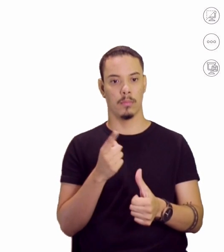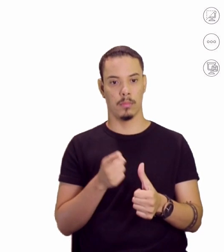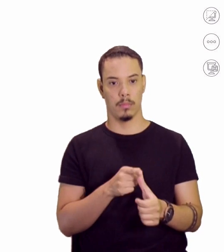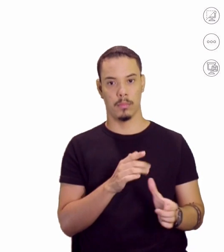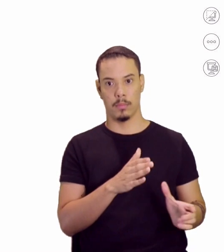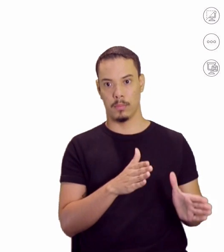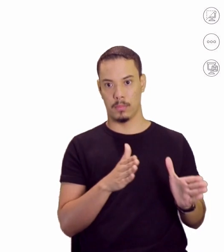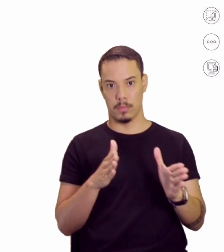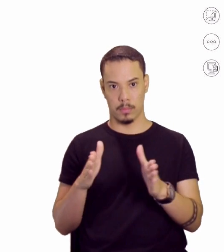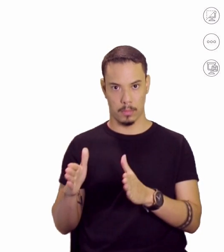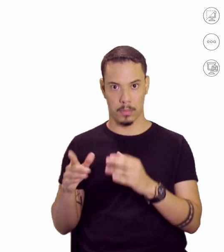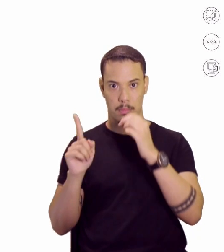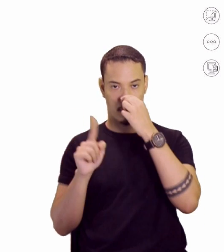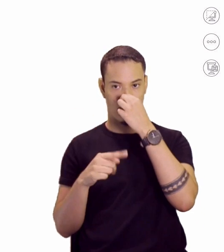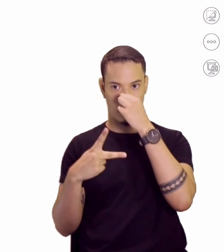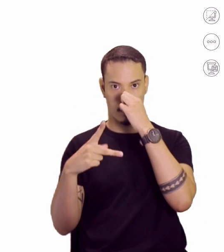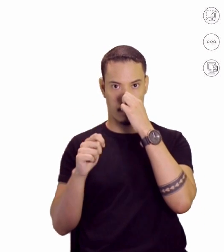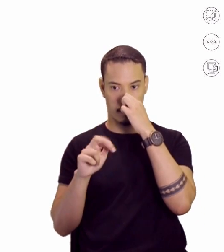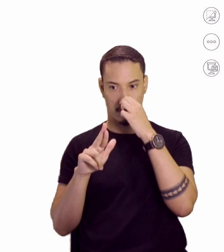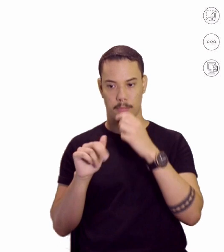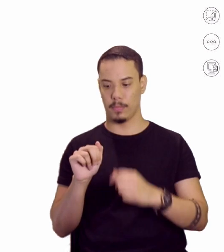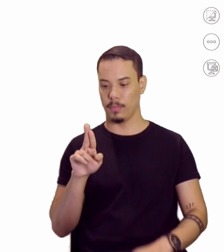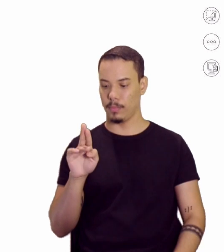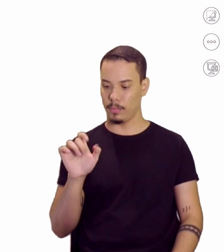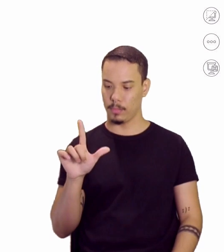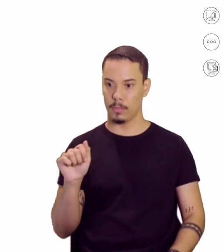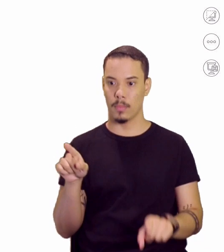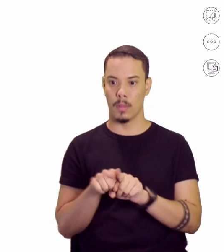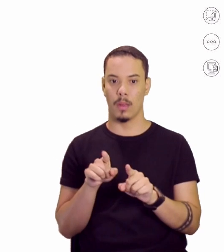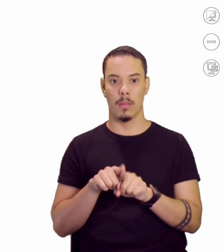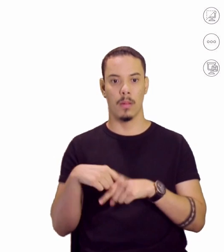uma reta paralela e depois a